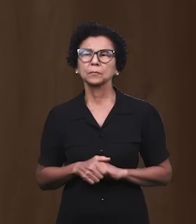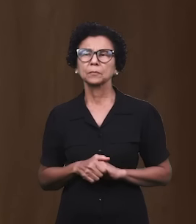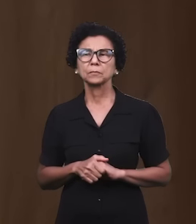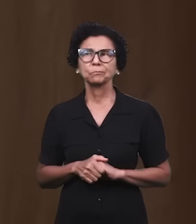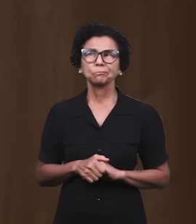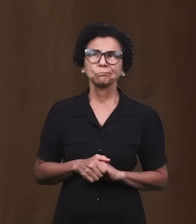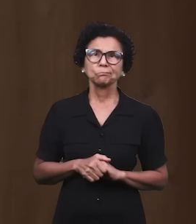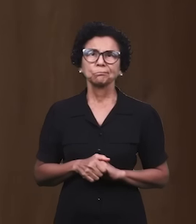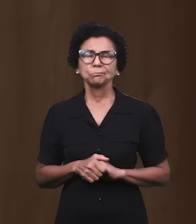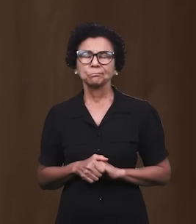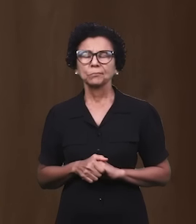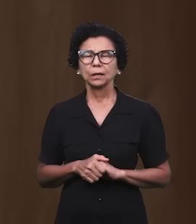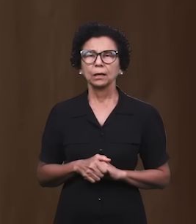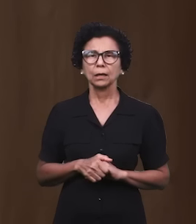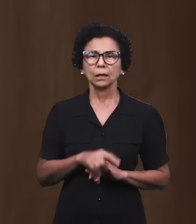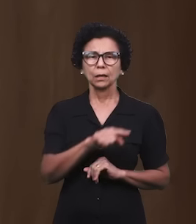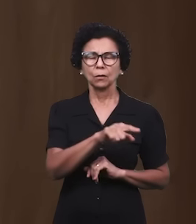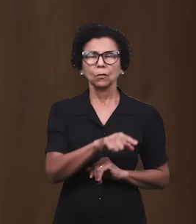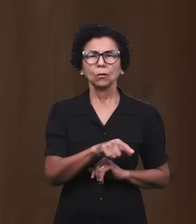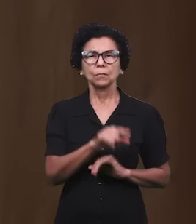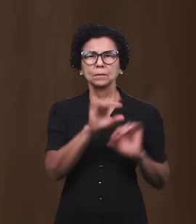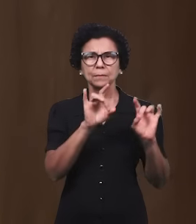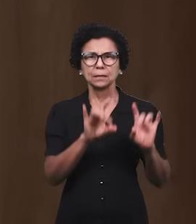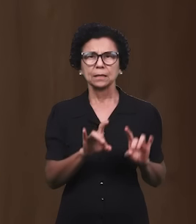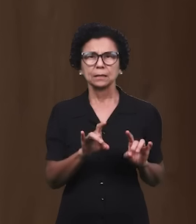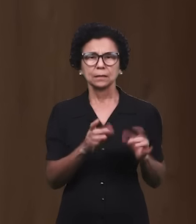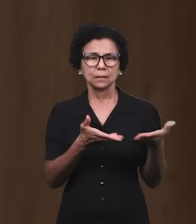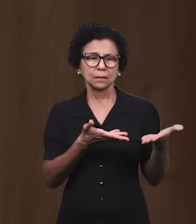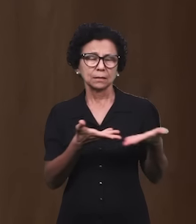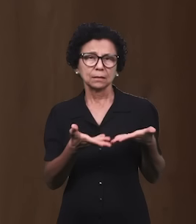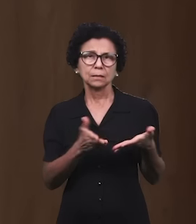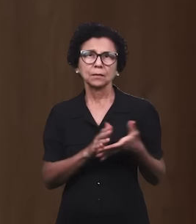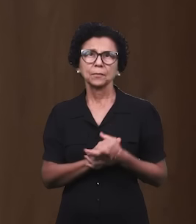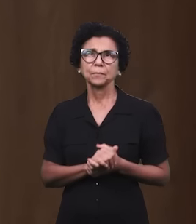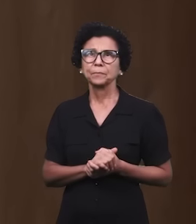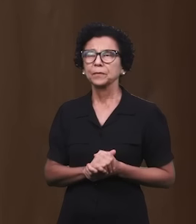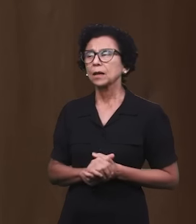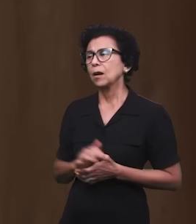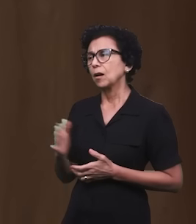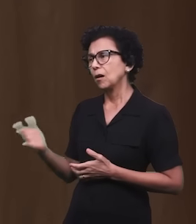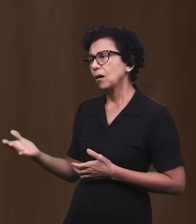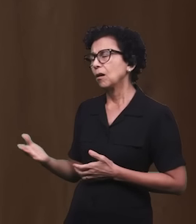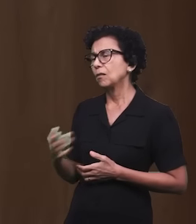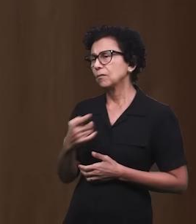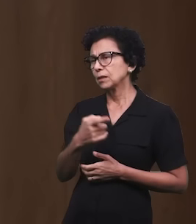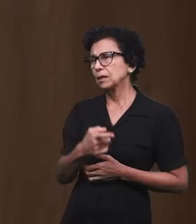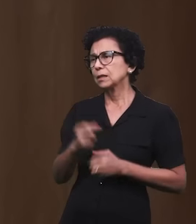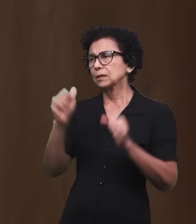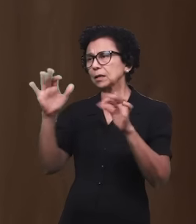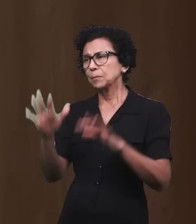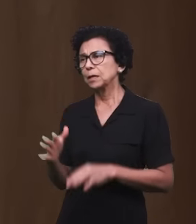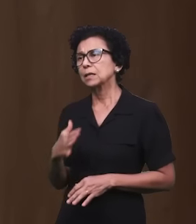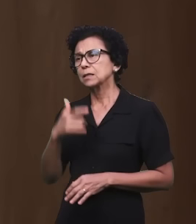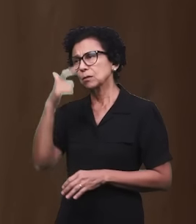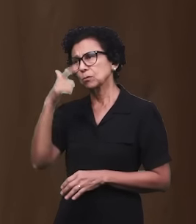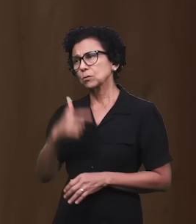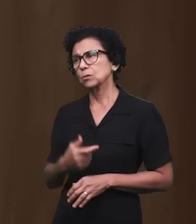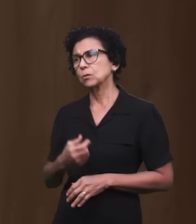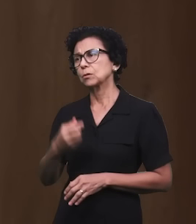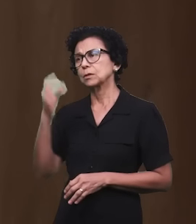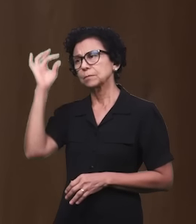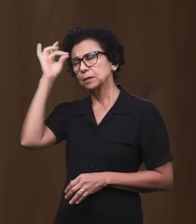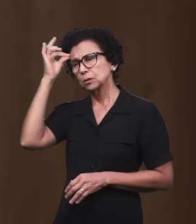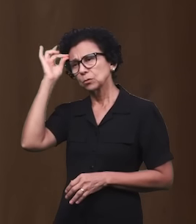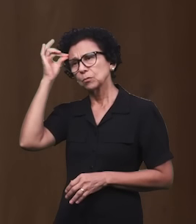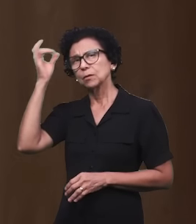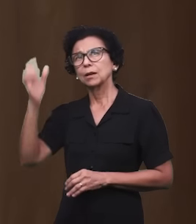no sentido que às vezes a pessoa diz assim, eu tenho a bênção, eu sou espiritual, mas não adianta a pessoa mentir. O Espírito